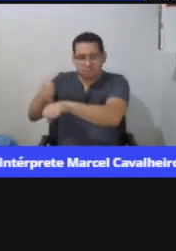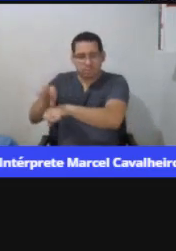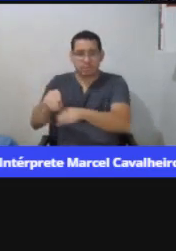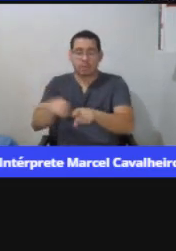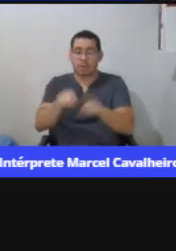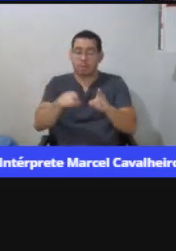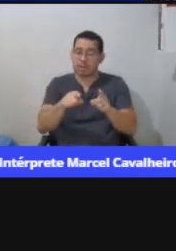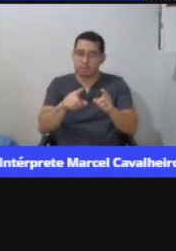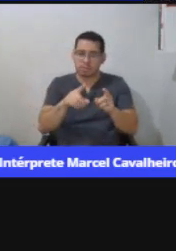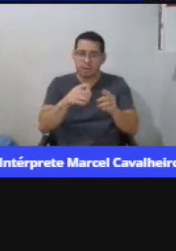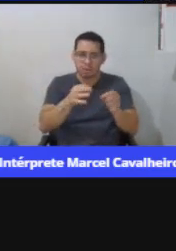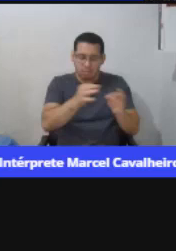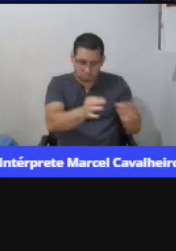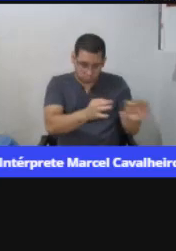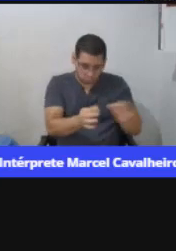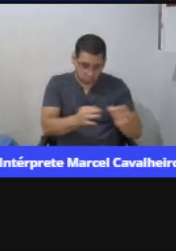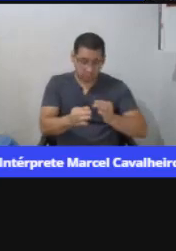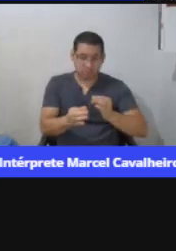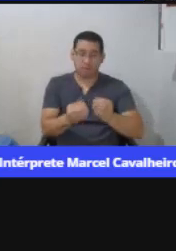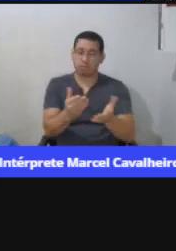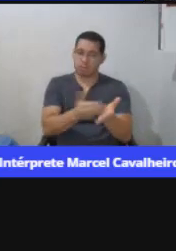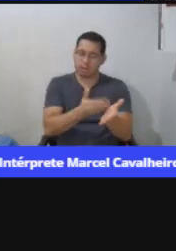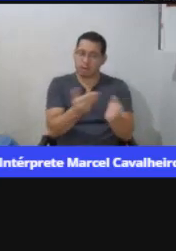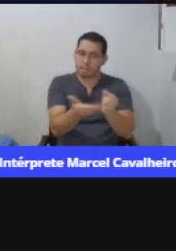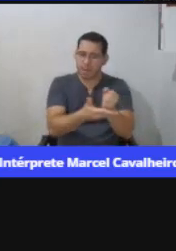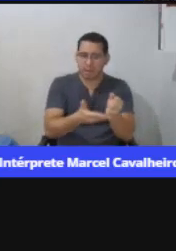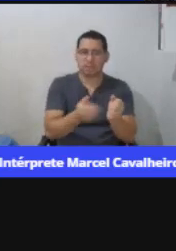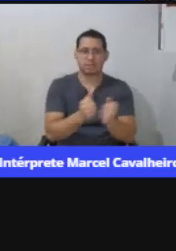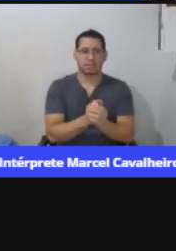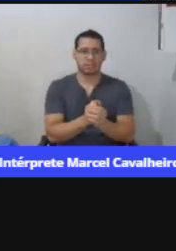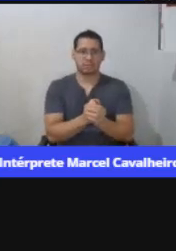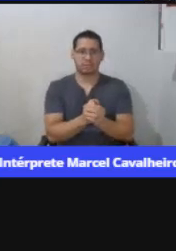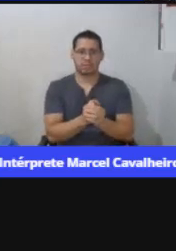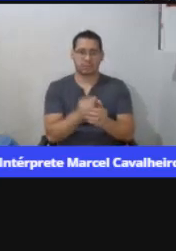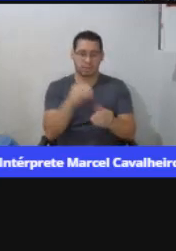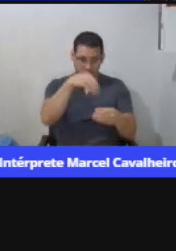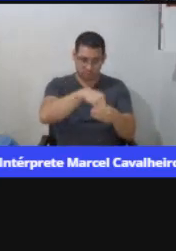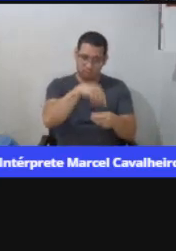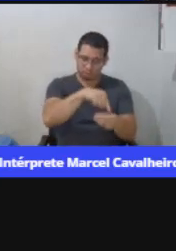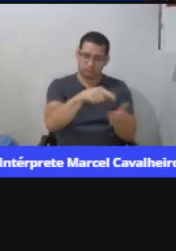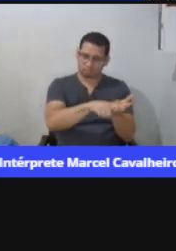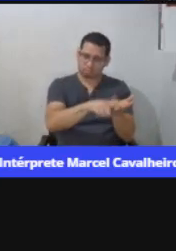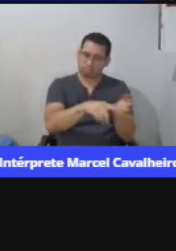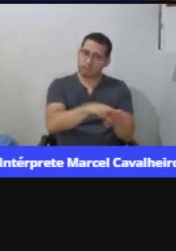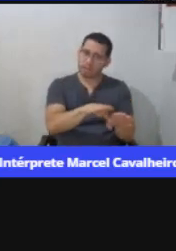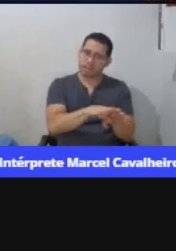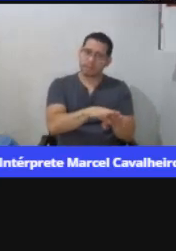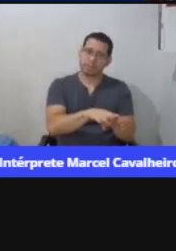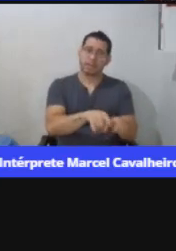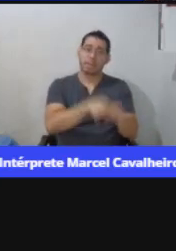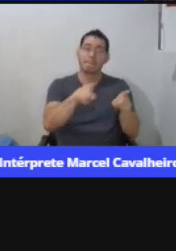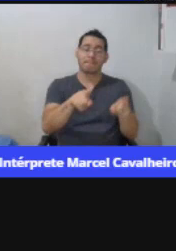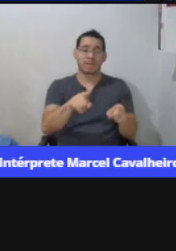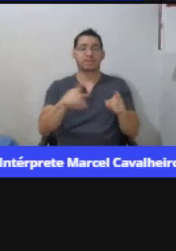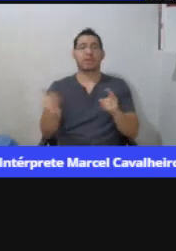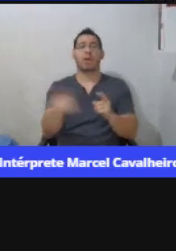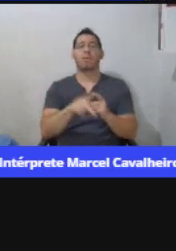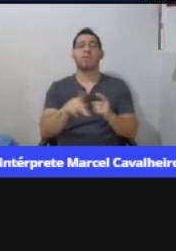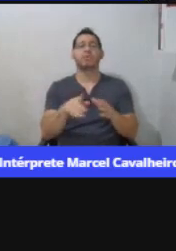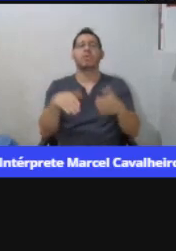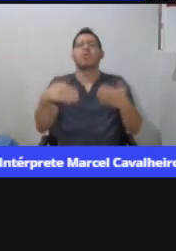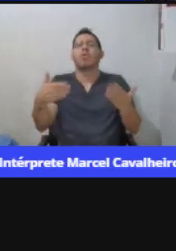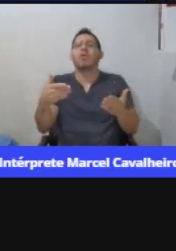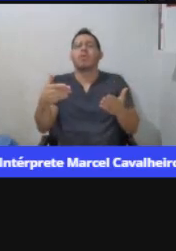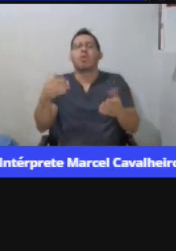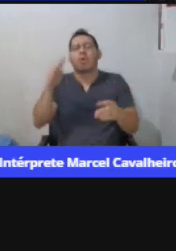dos cadernos base de atividades dentro do documento. Mas aí entra o papel do professor. Qual é o papel do